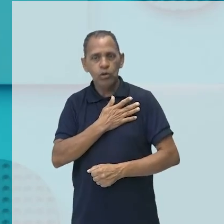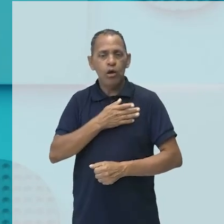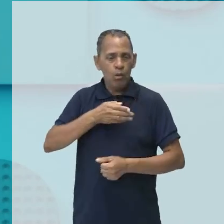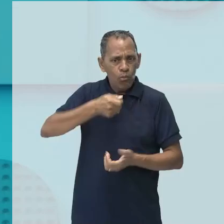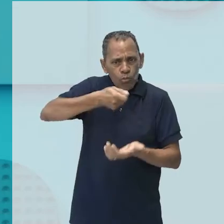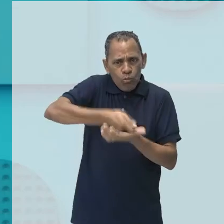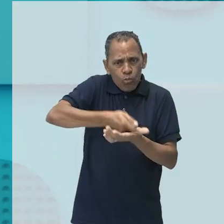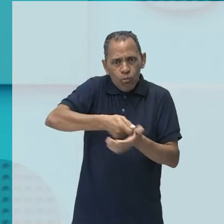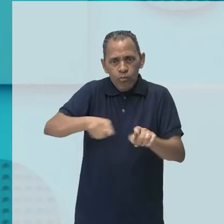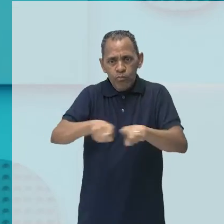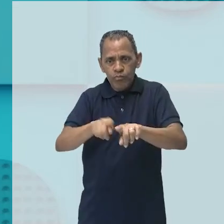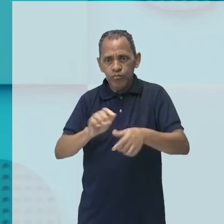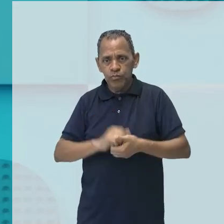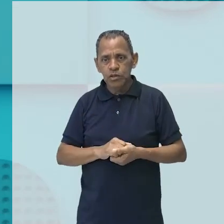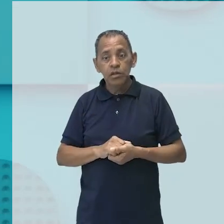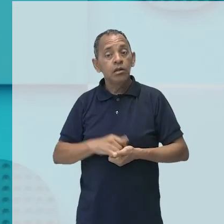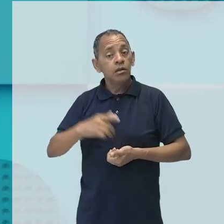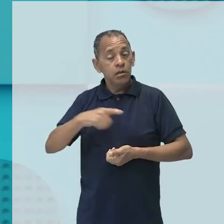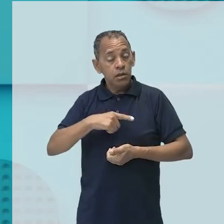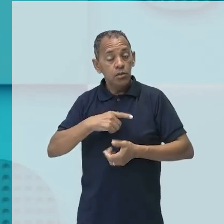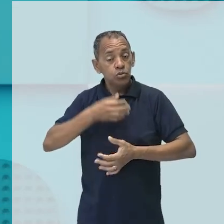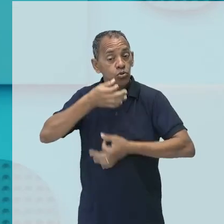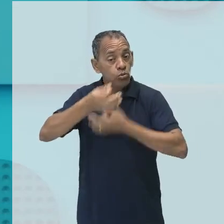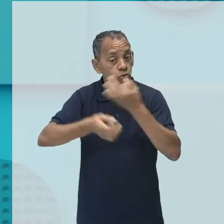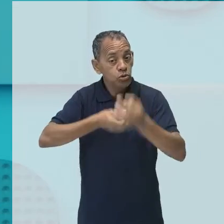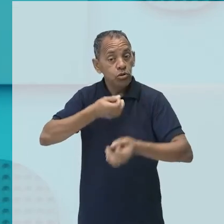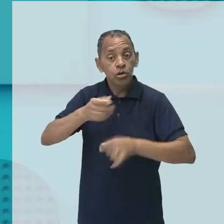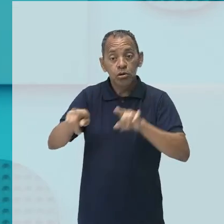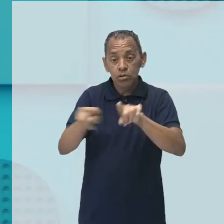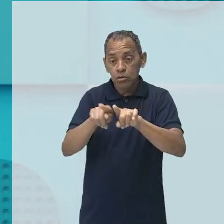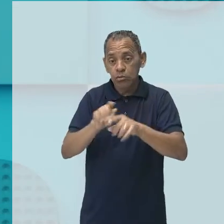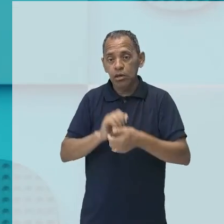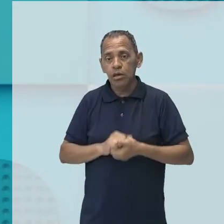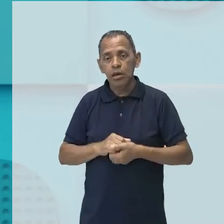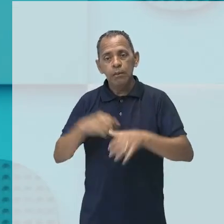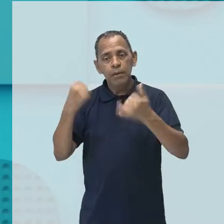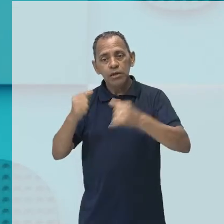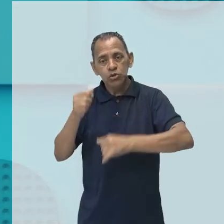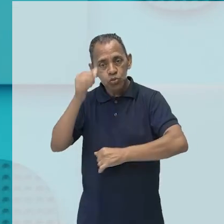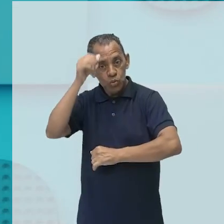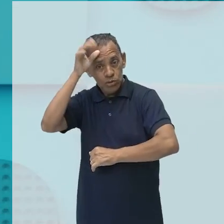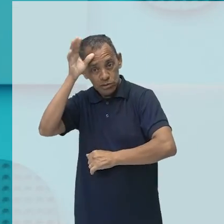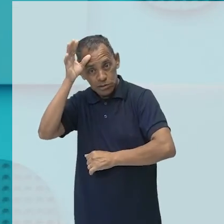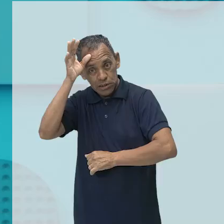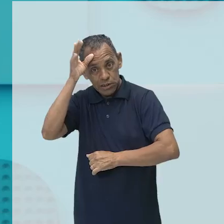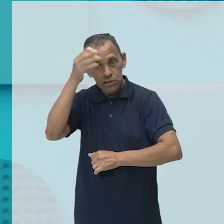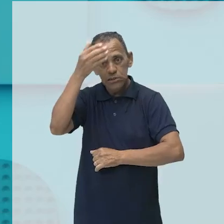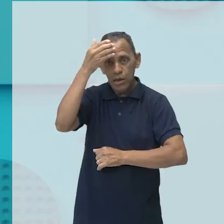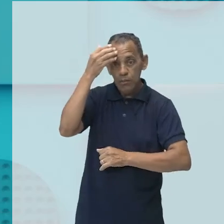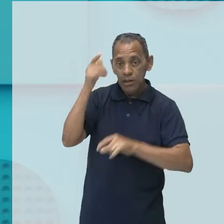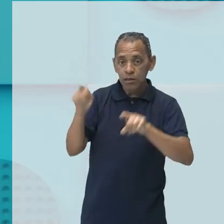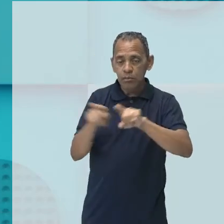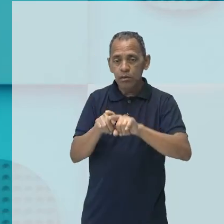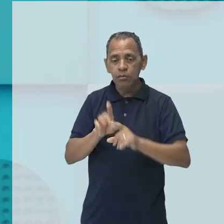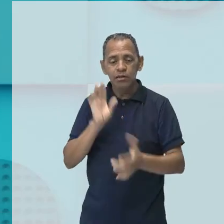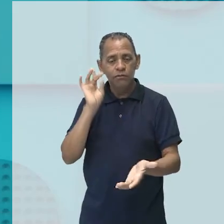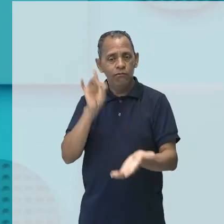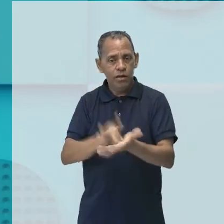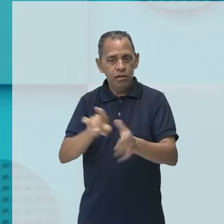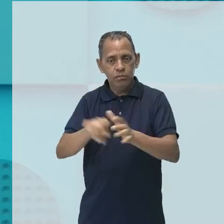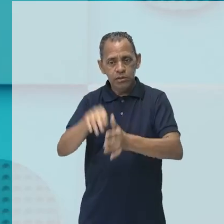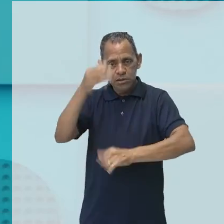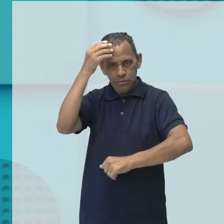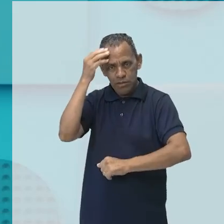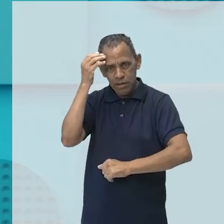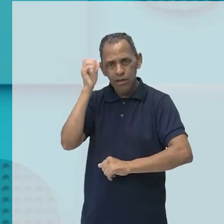ter o quê? Uma opinião crítica. Eu tenho que conhecer, eu tenho que saber para realmente saber o